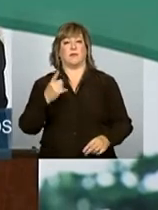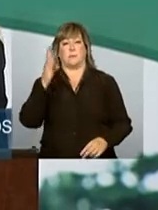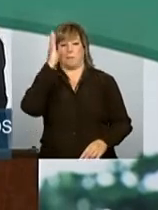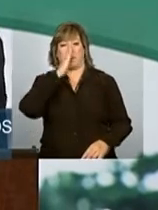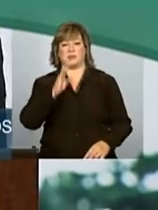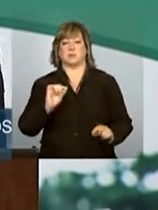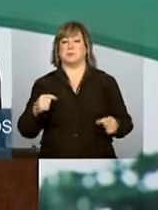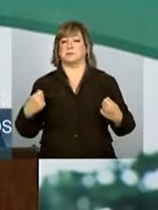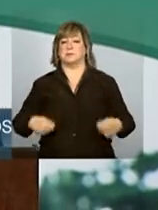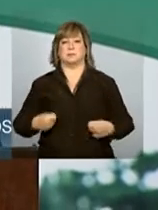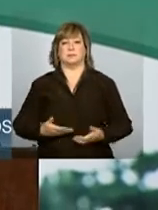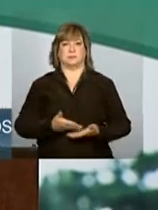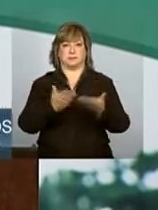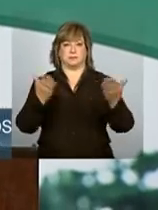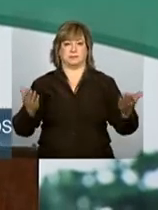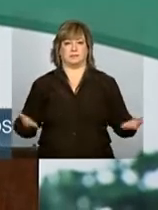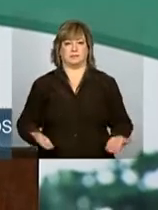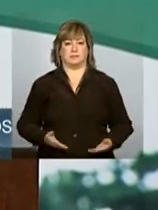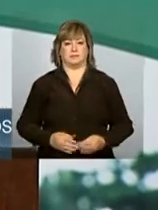carente.